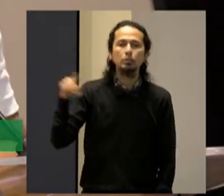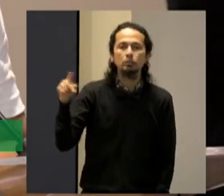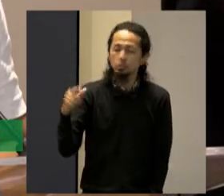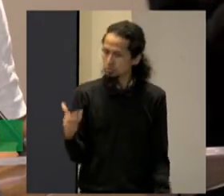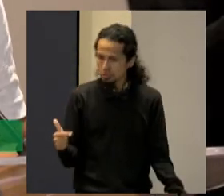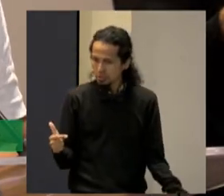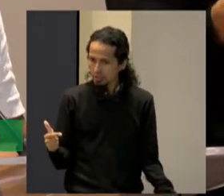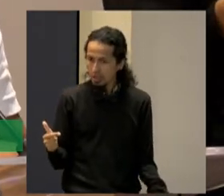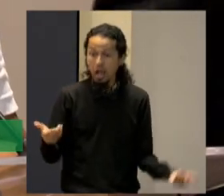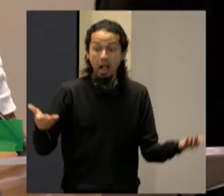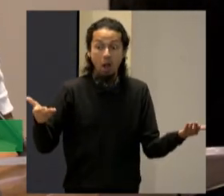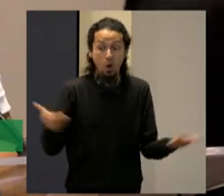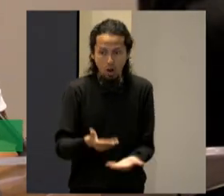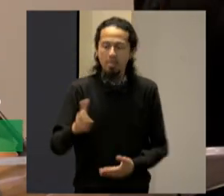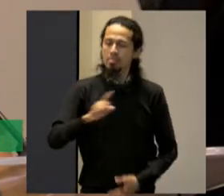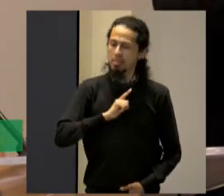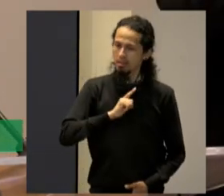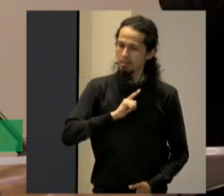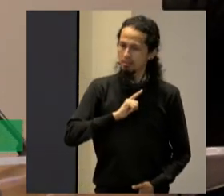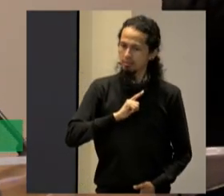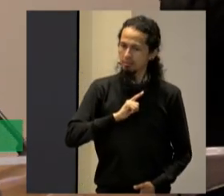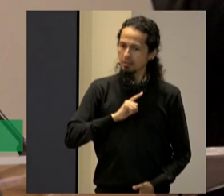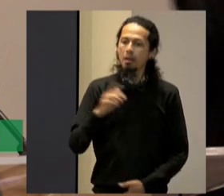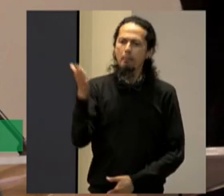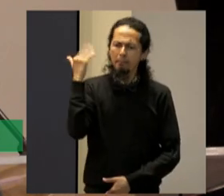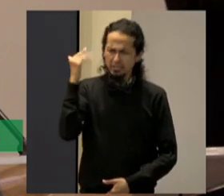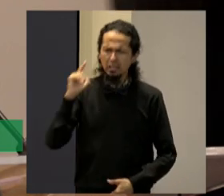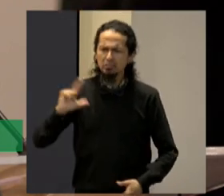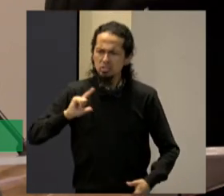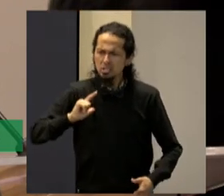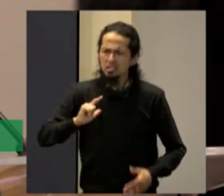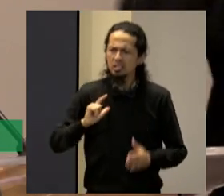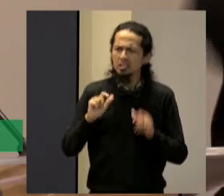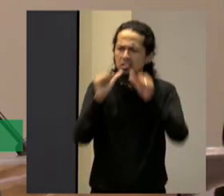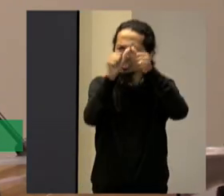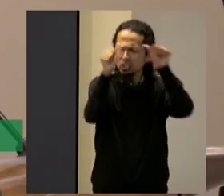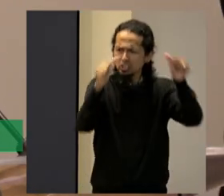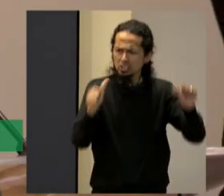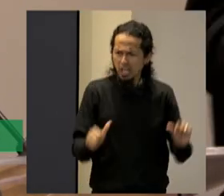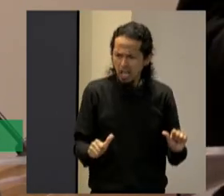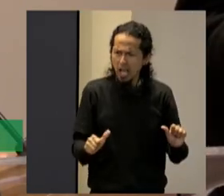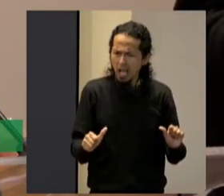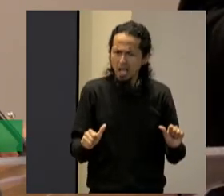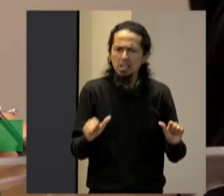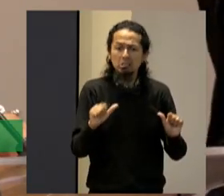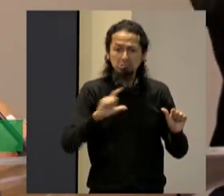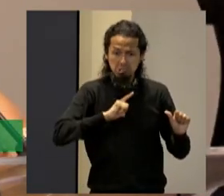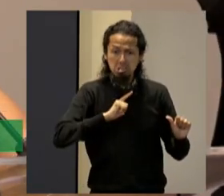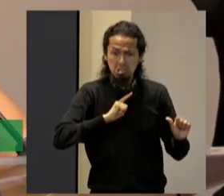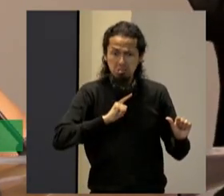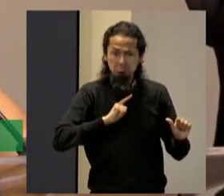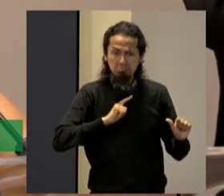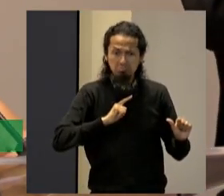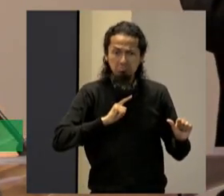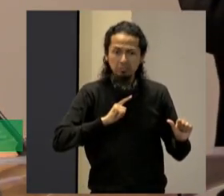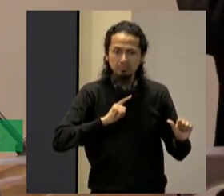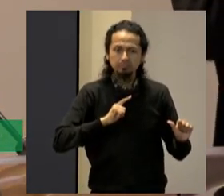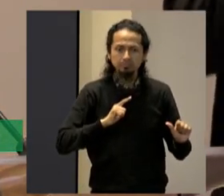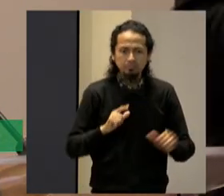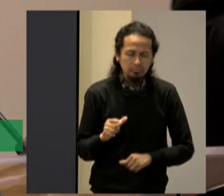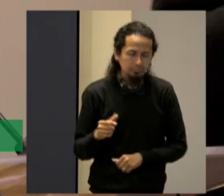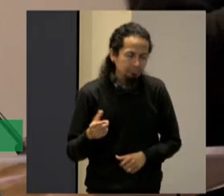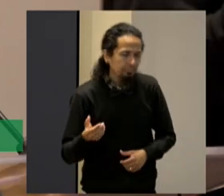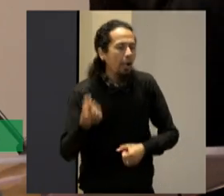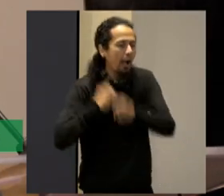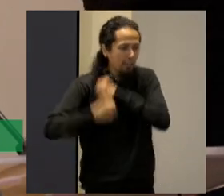ano passado, tinha o busto dela aqui dentro. E aí, quando eu estive na Assembleia para celebrar o aniversário